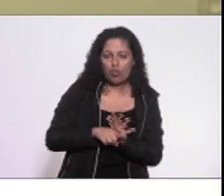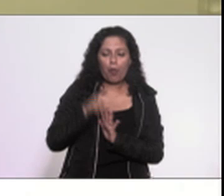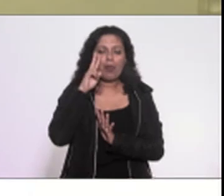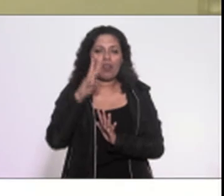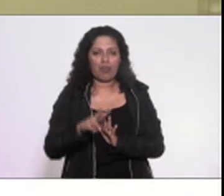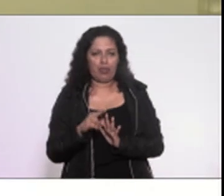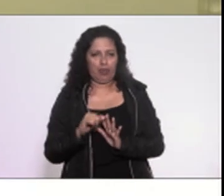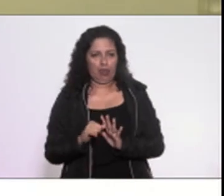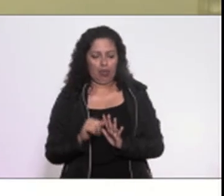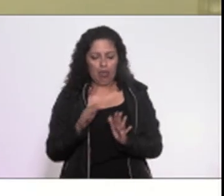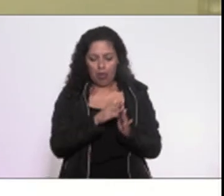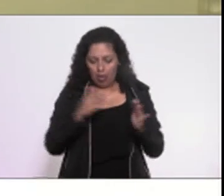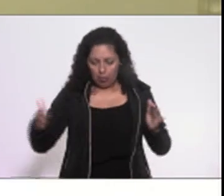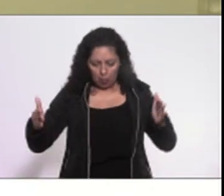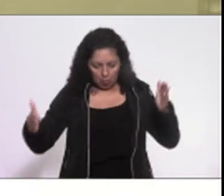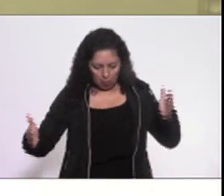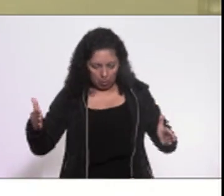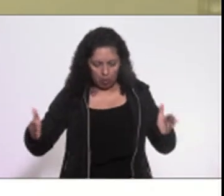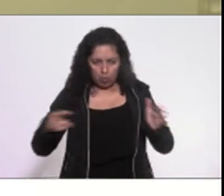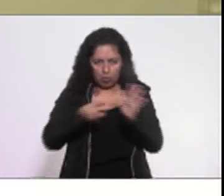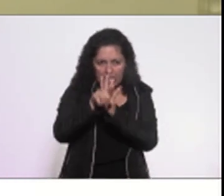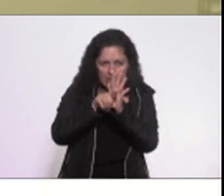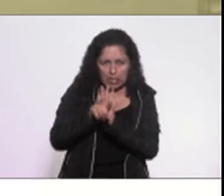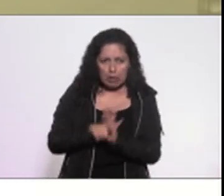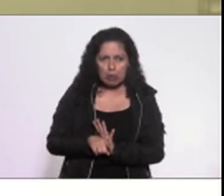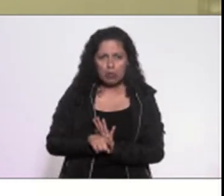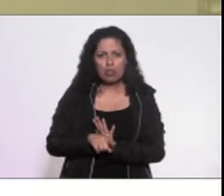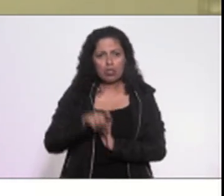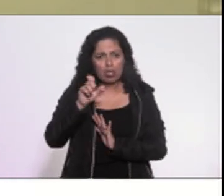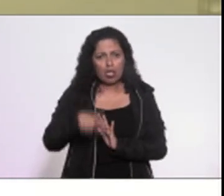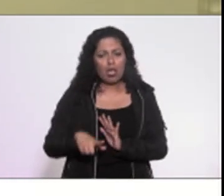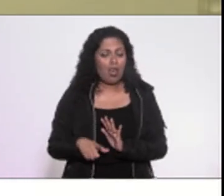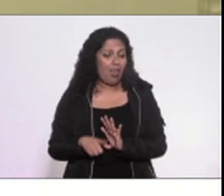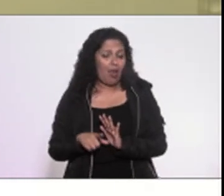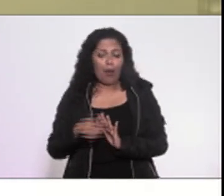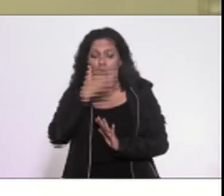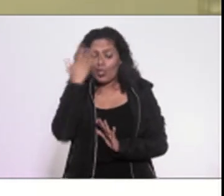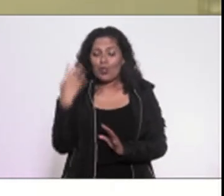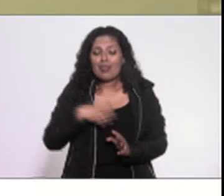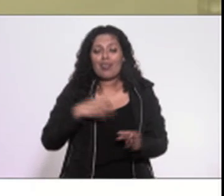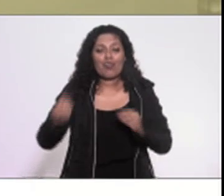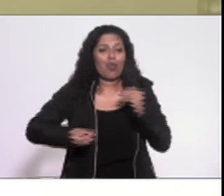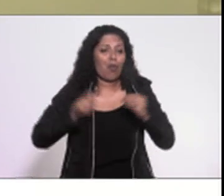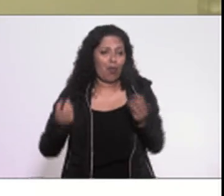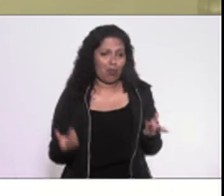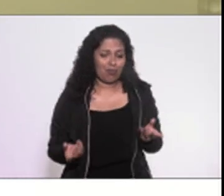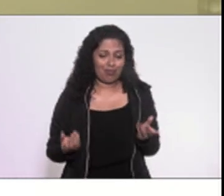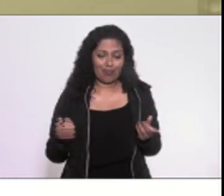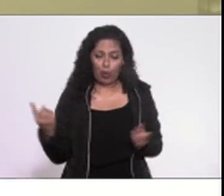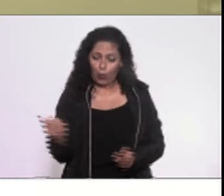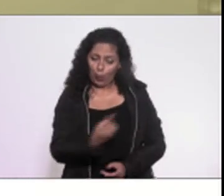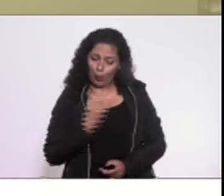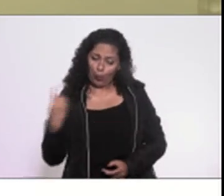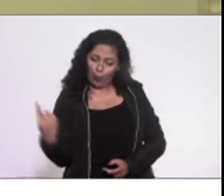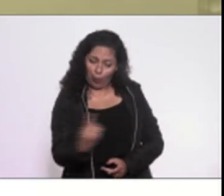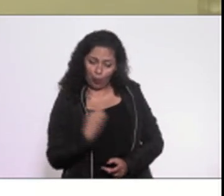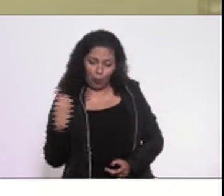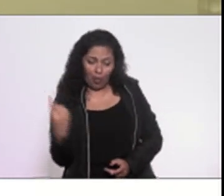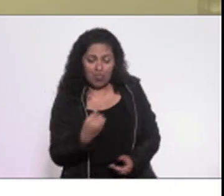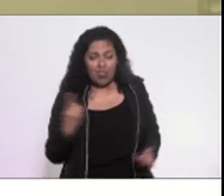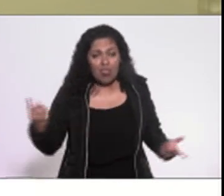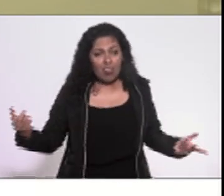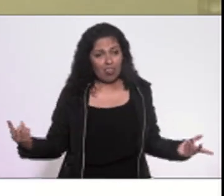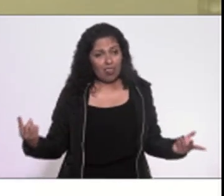nesse período da investigação, é um período de completa vulnerabilidade, porque você está